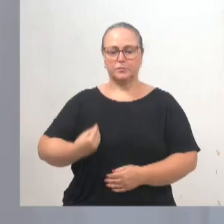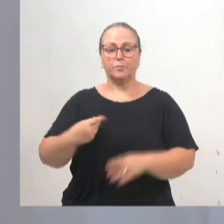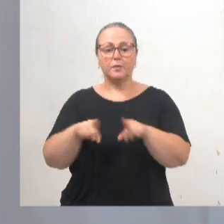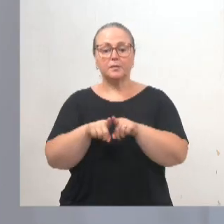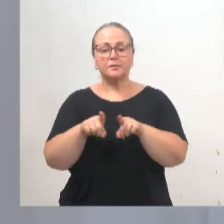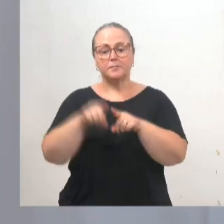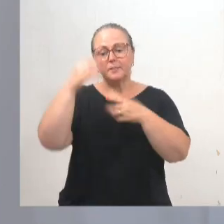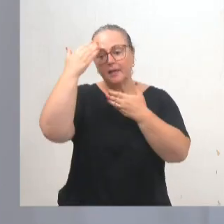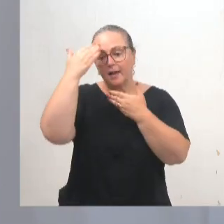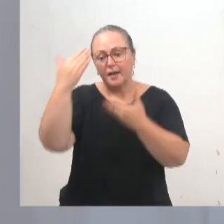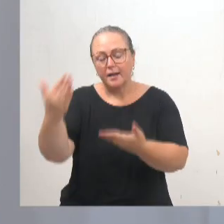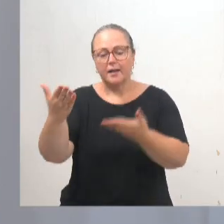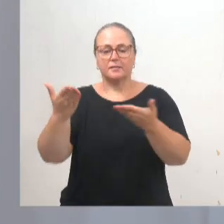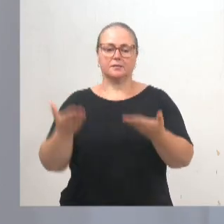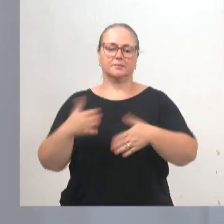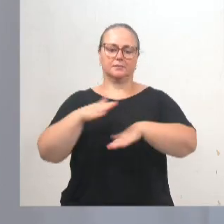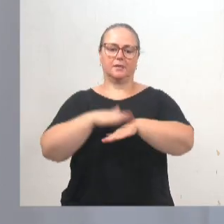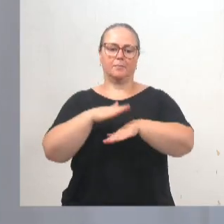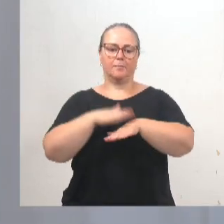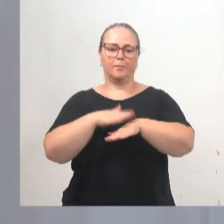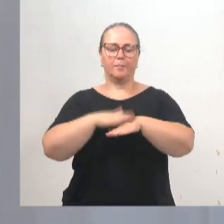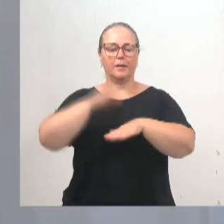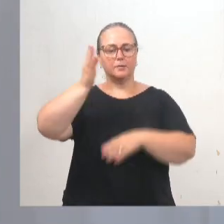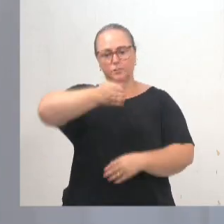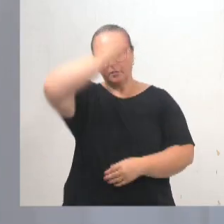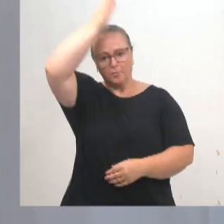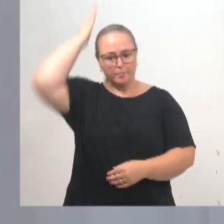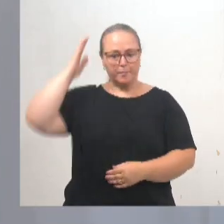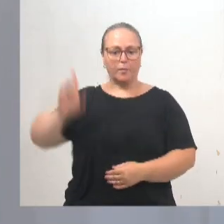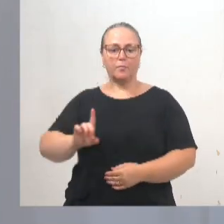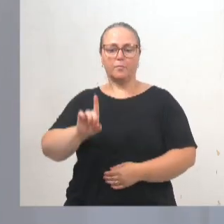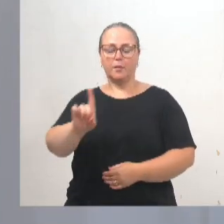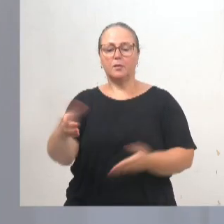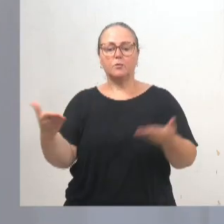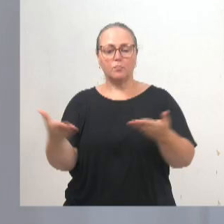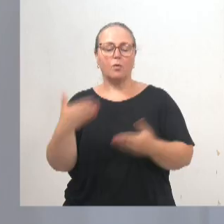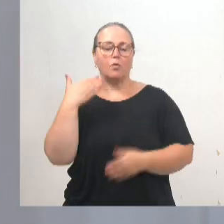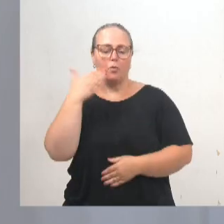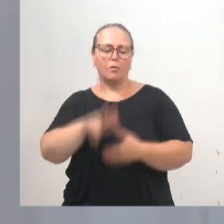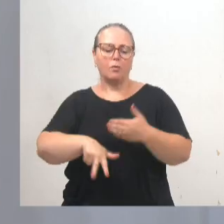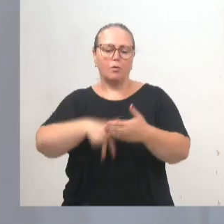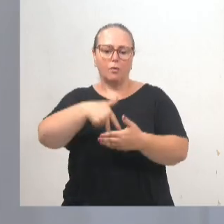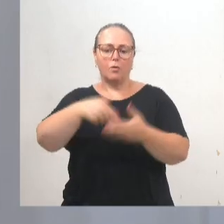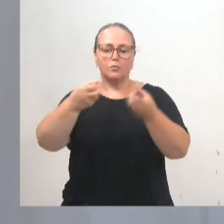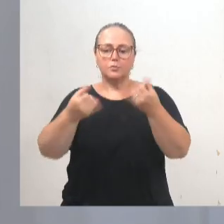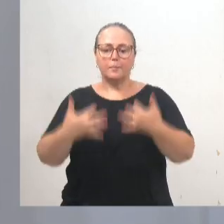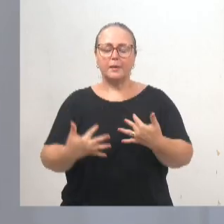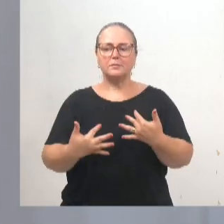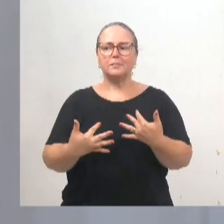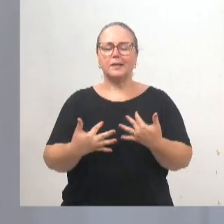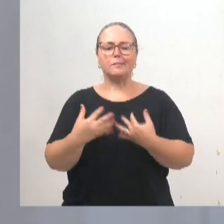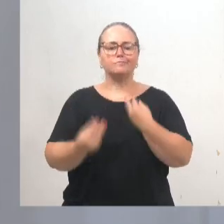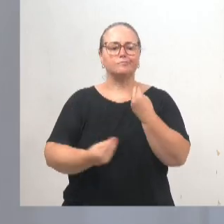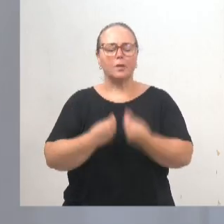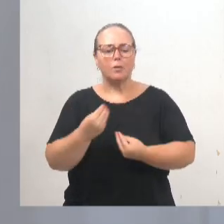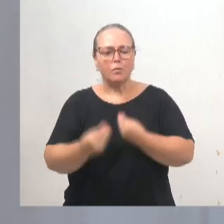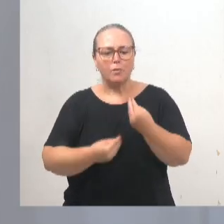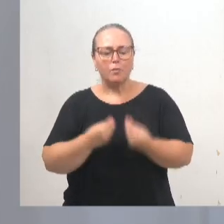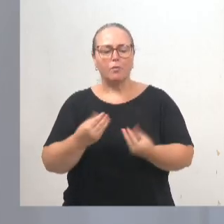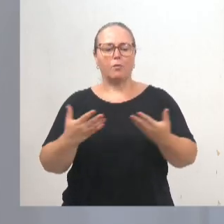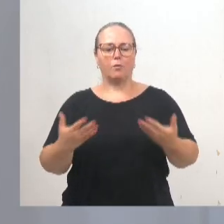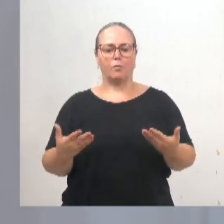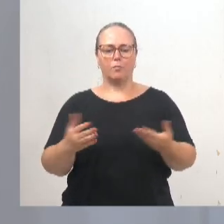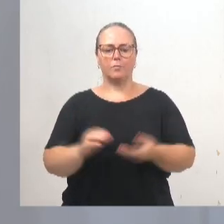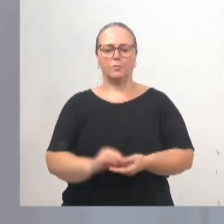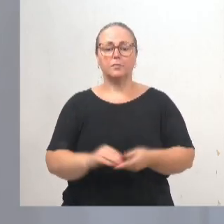agradecer pelo espaço cedido aqui ao Corpo de Bombeiros, ao 3º Batalhão de Bombeiros Militar, para que a gente possa explanar um pouquinho, trazer